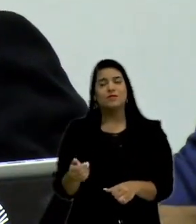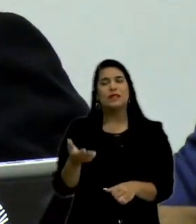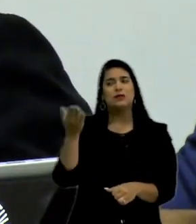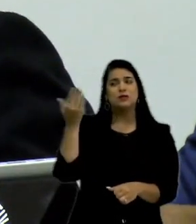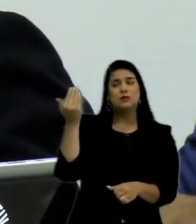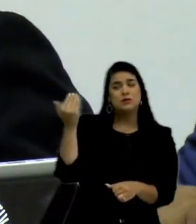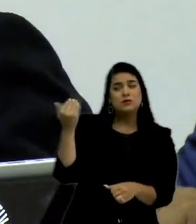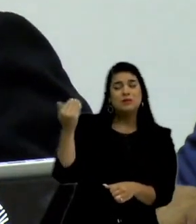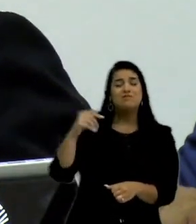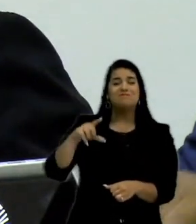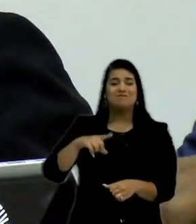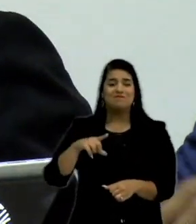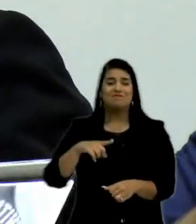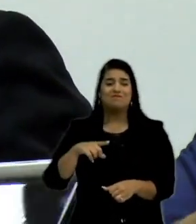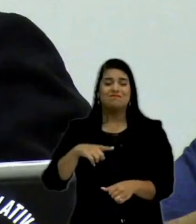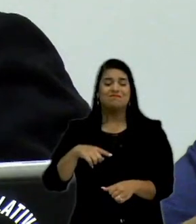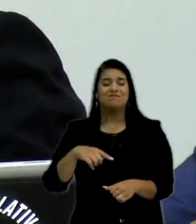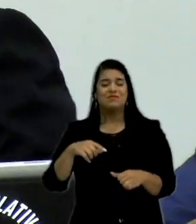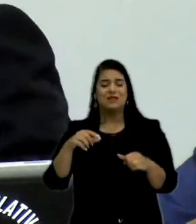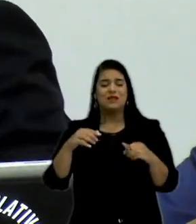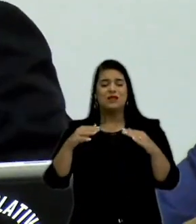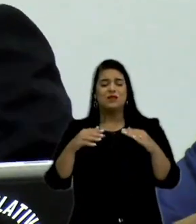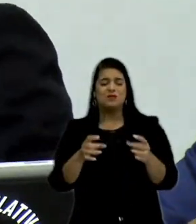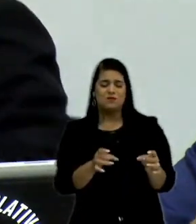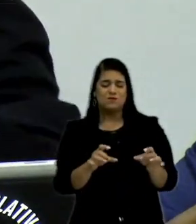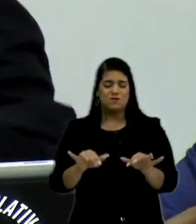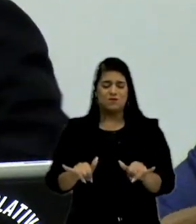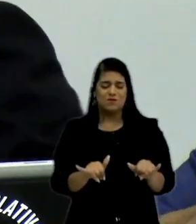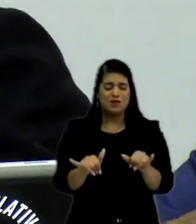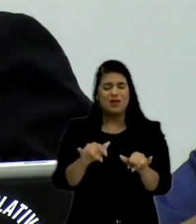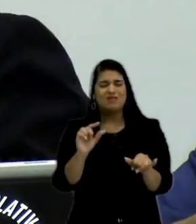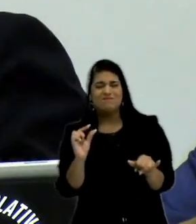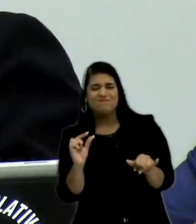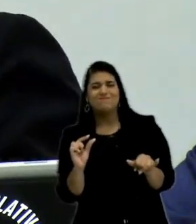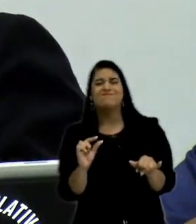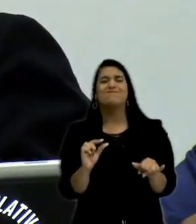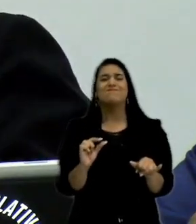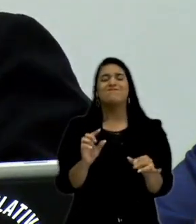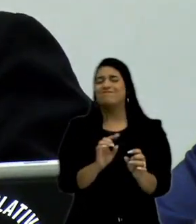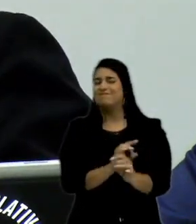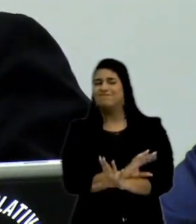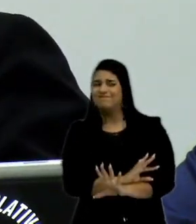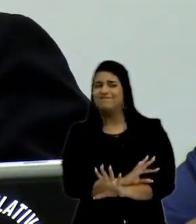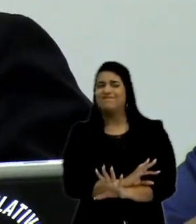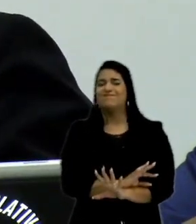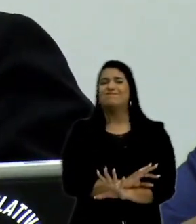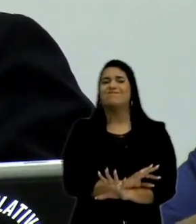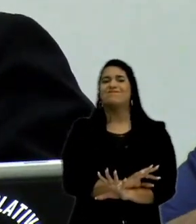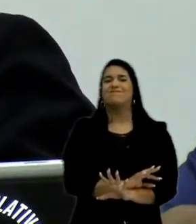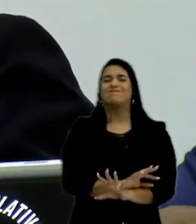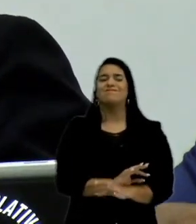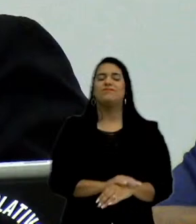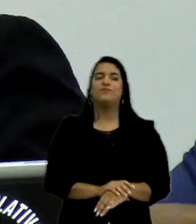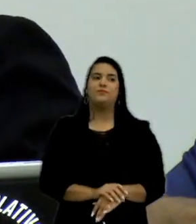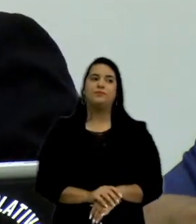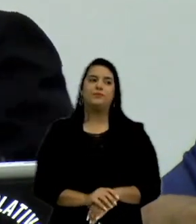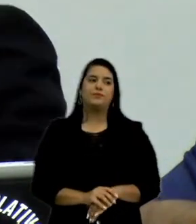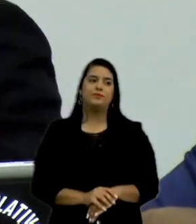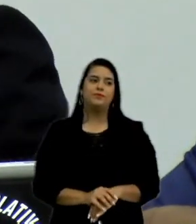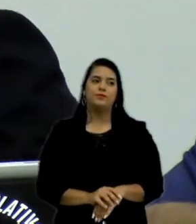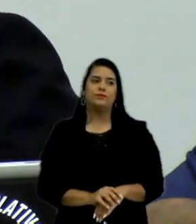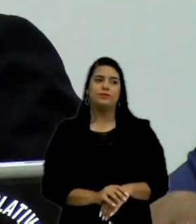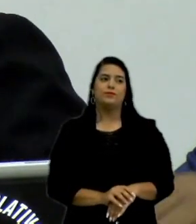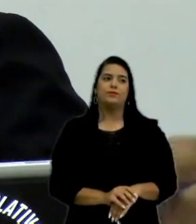e trabalhou bastante. Hoje, não tem mais a barraquinha azul, que era ali, perto da Oswaldo Celso Maciel,